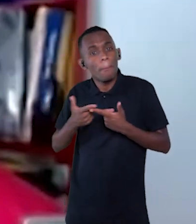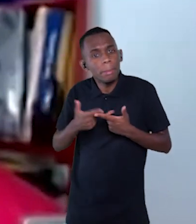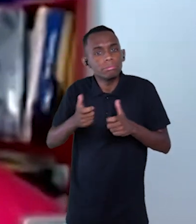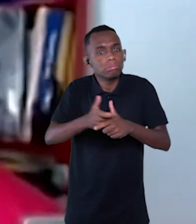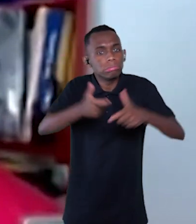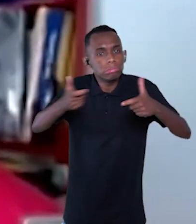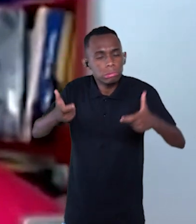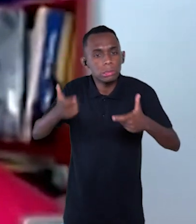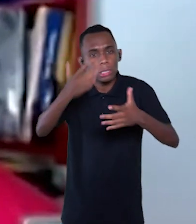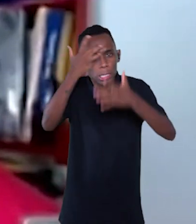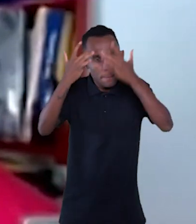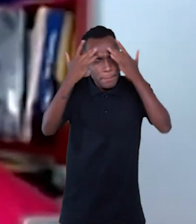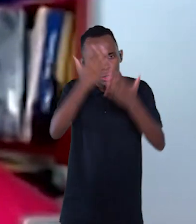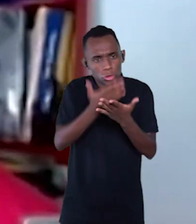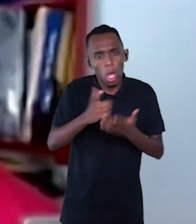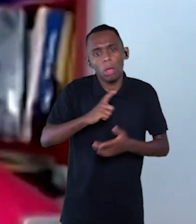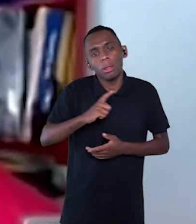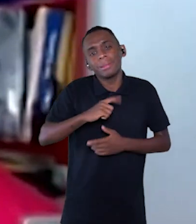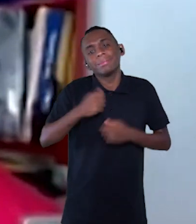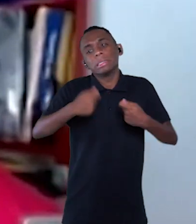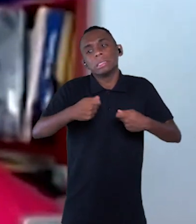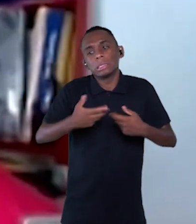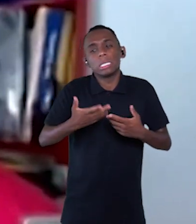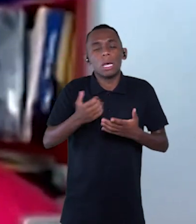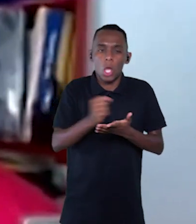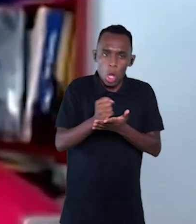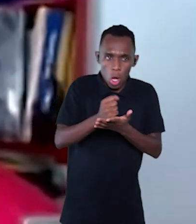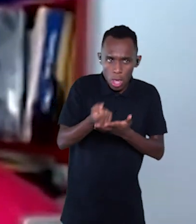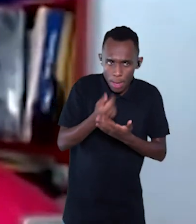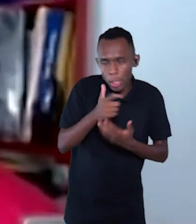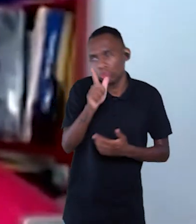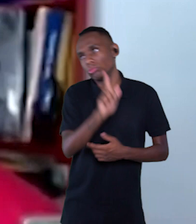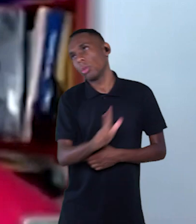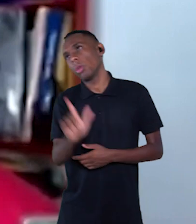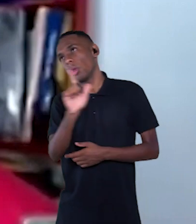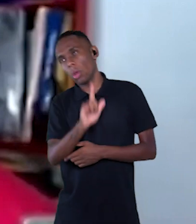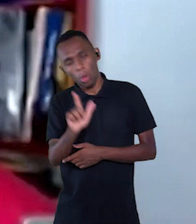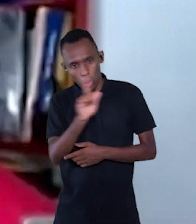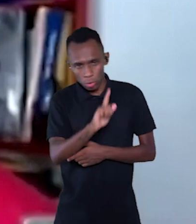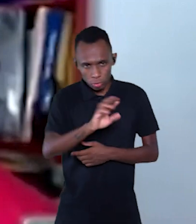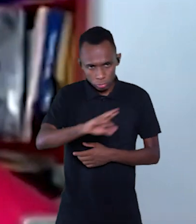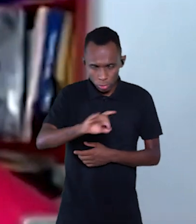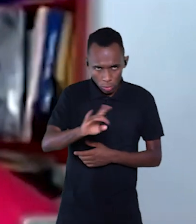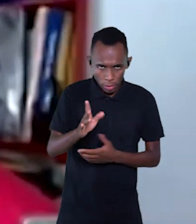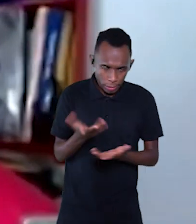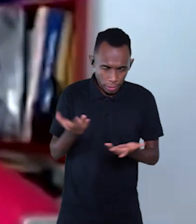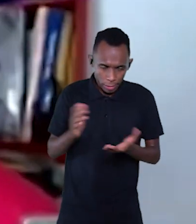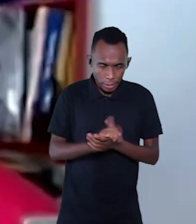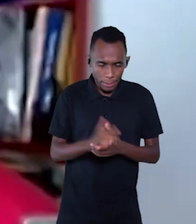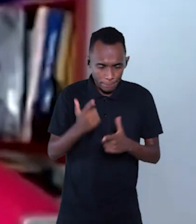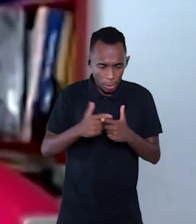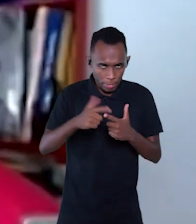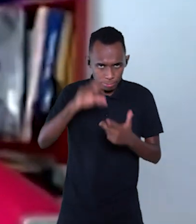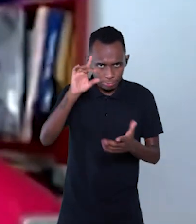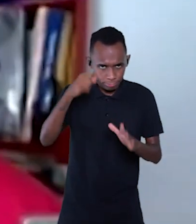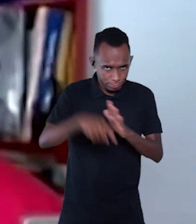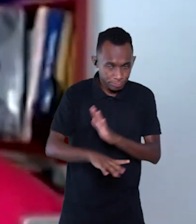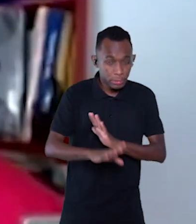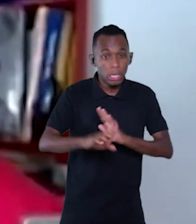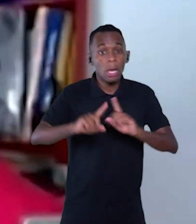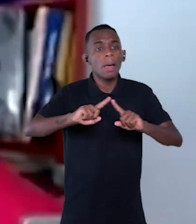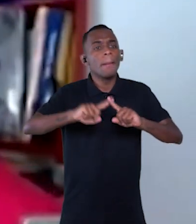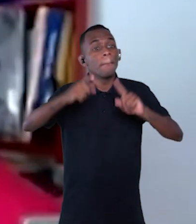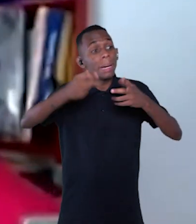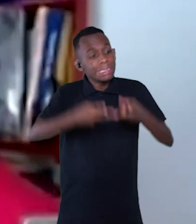muitos pacientes, vai haver sim a necessidade de algum medicamento, isso não é nenhum pecado, não, mas se você não olha